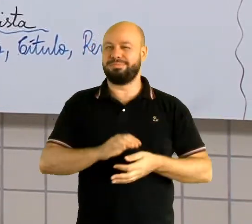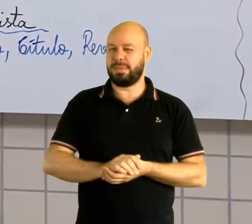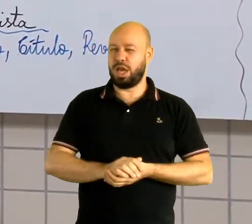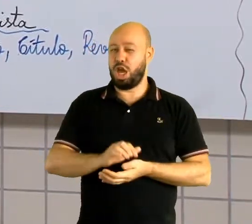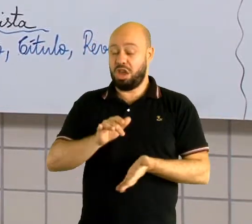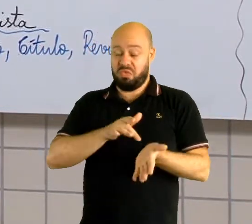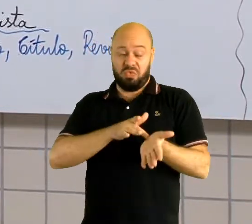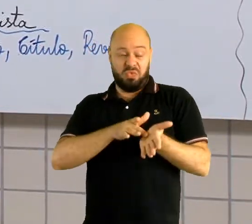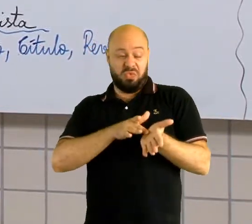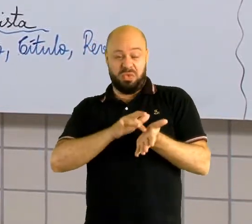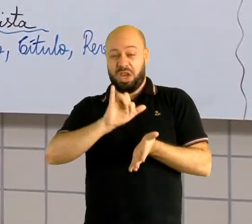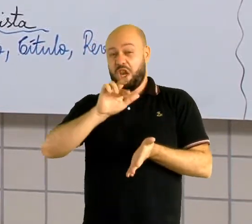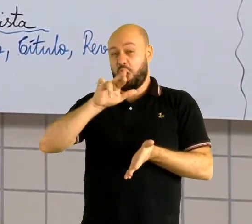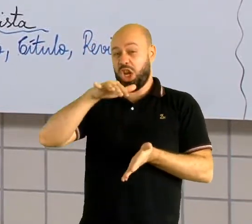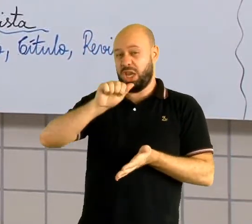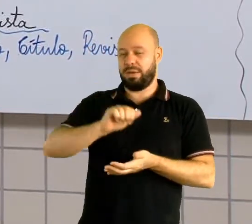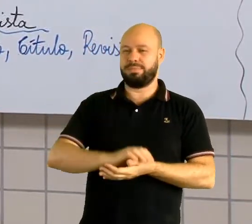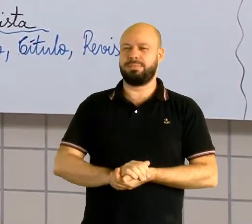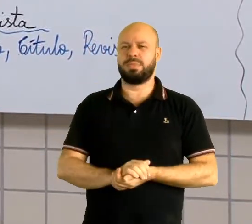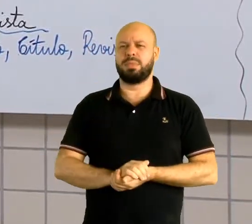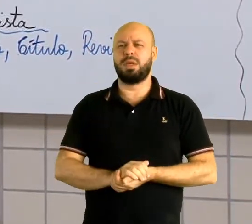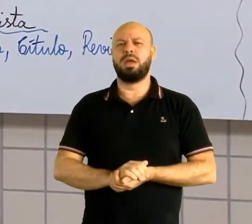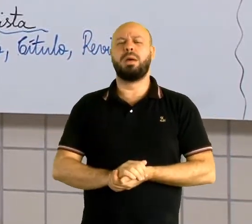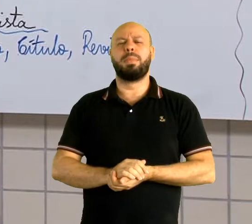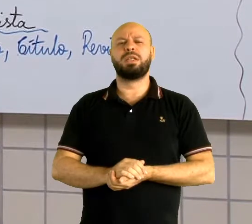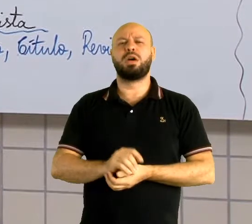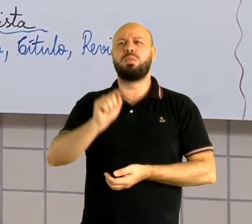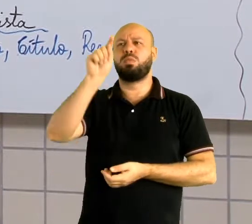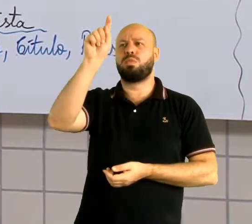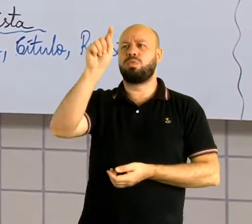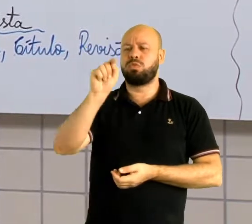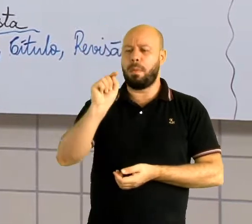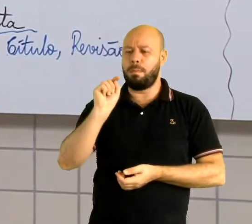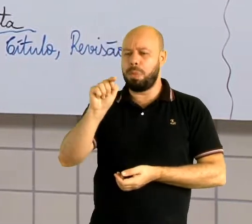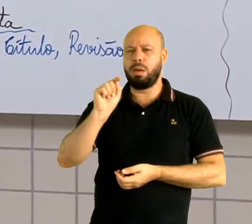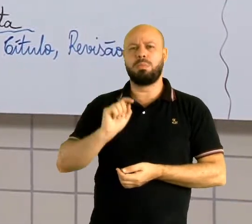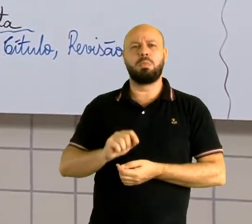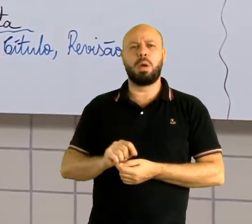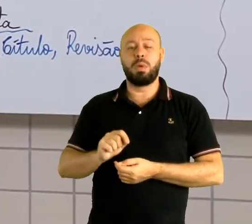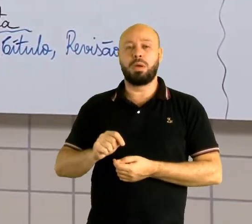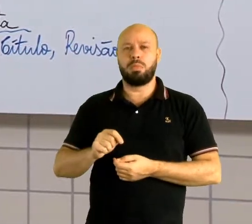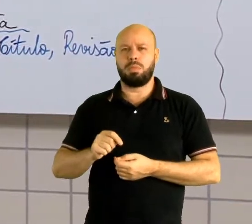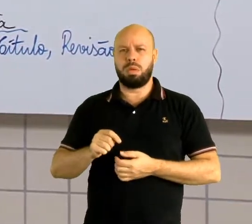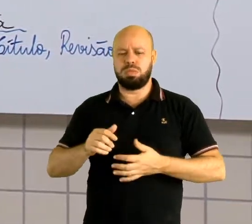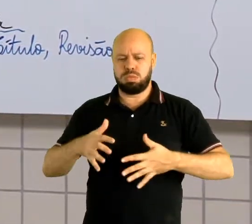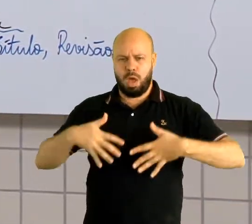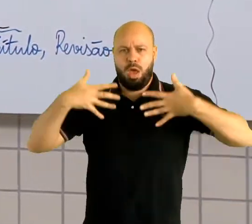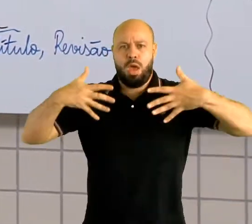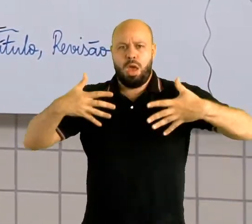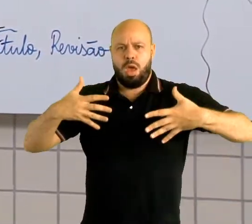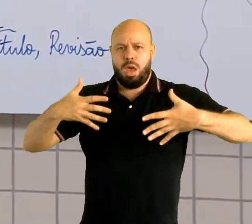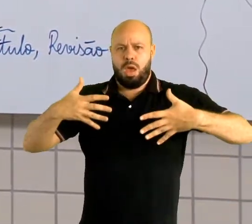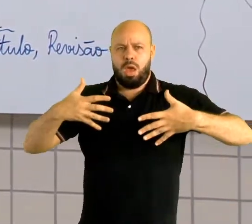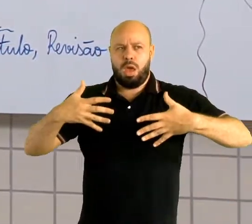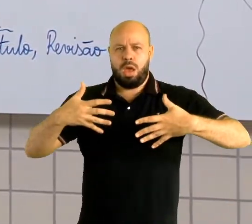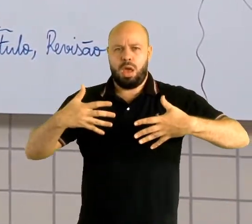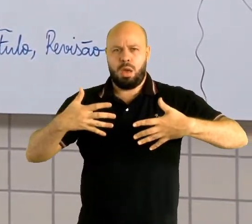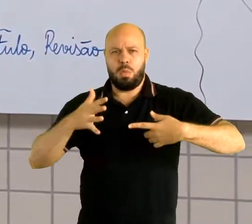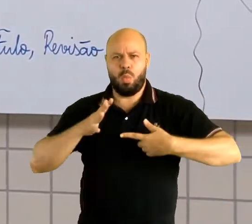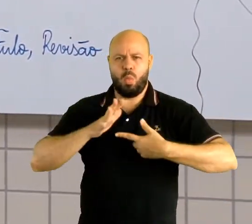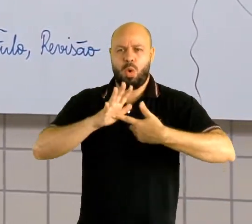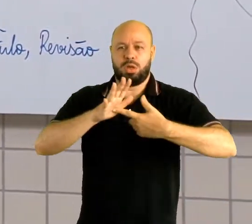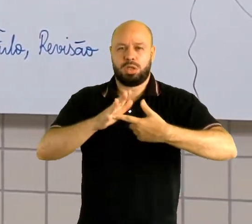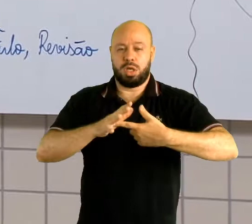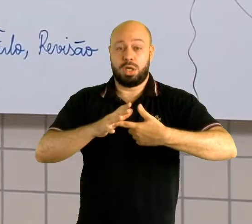Ponto de exclamação. Quando eu quero dar mais ênfase, entusiasmo, A frase eu uso o quê? Sinal